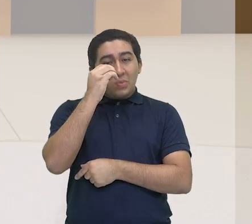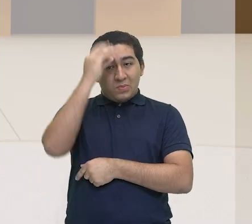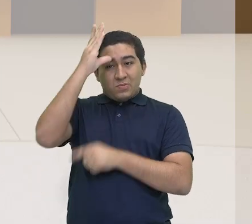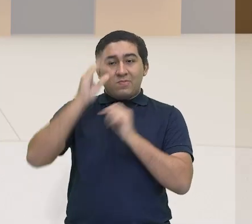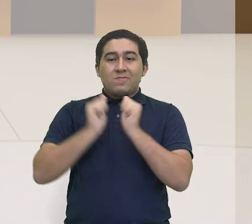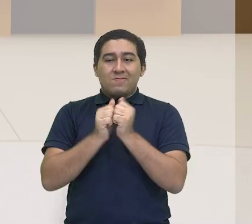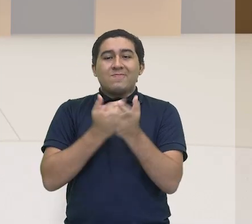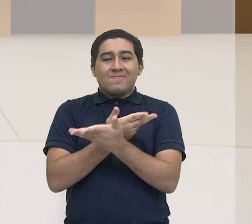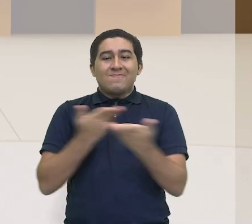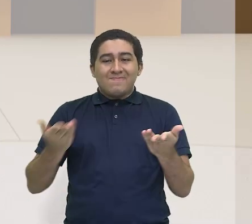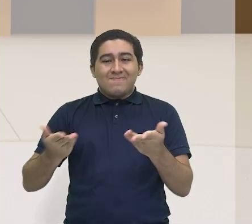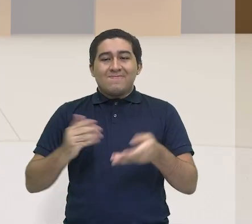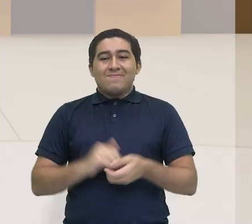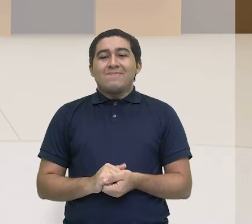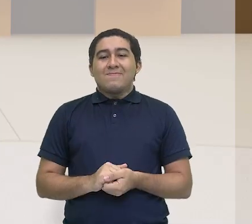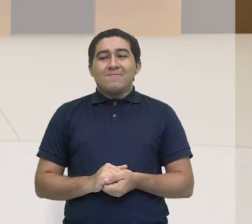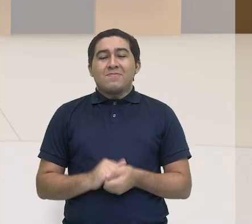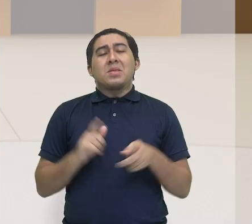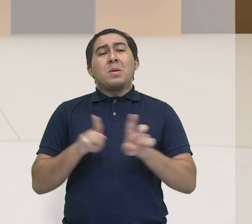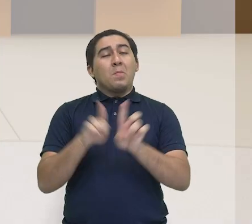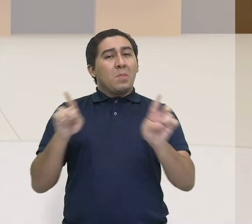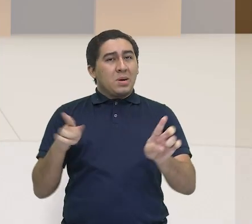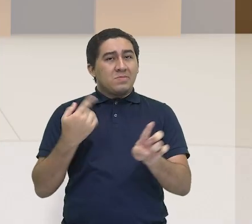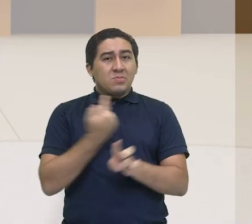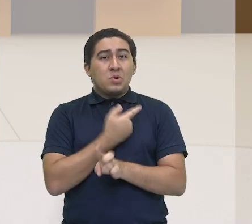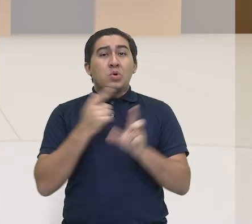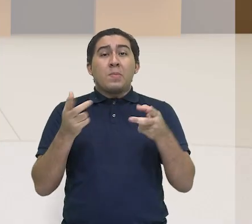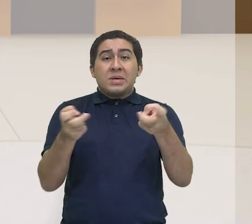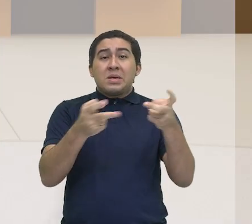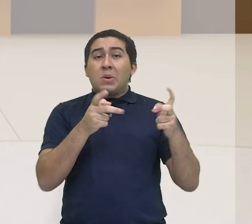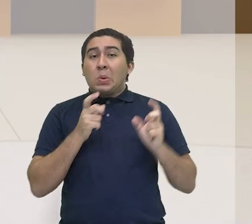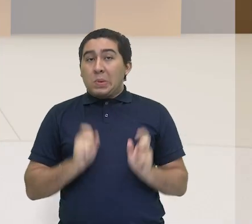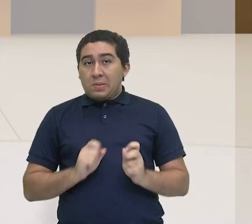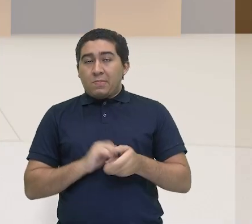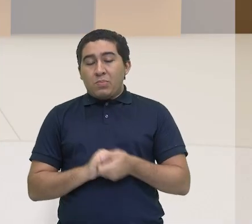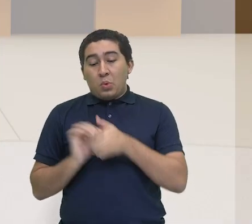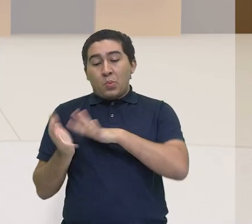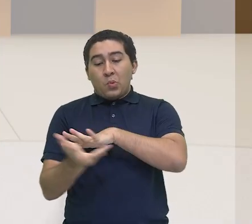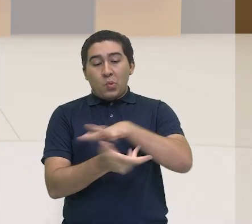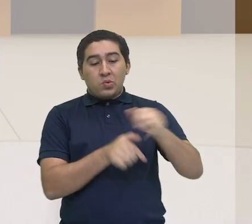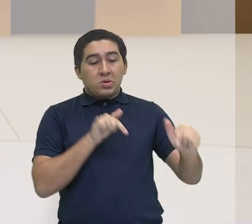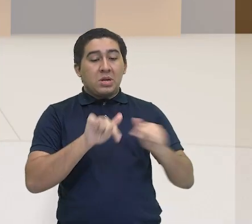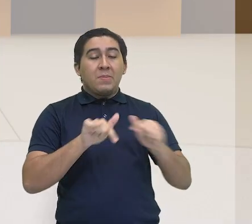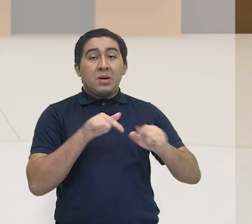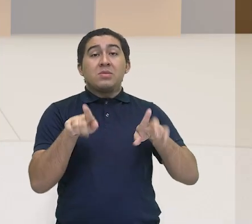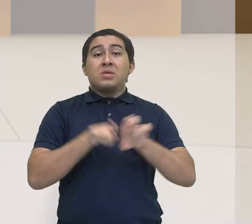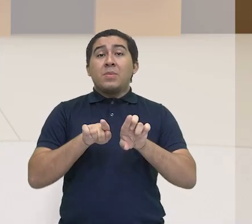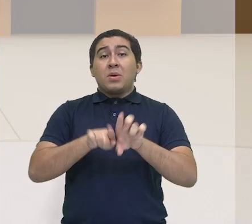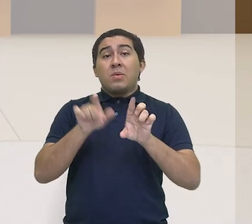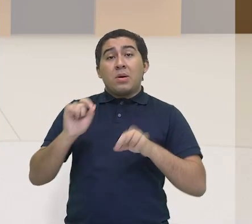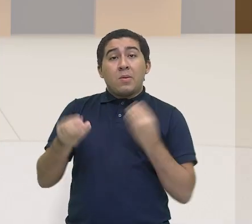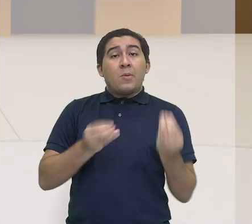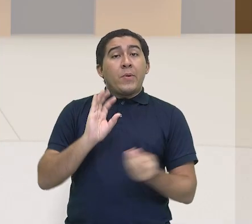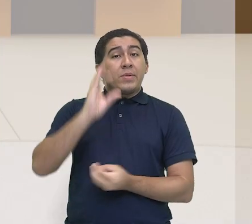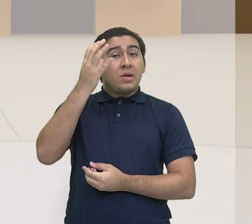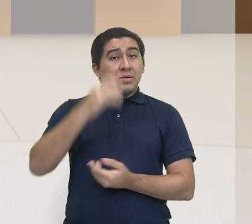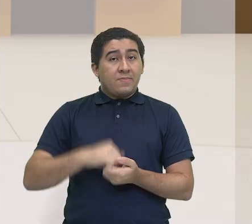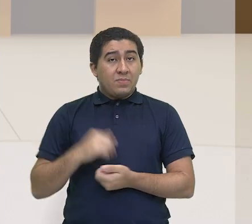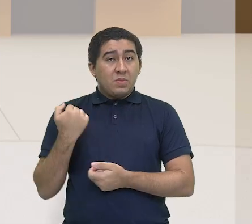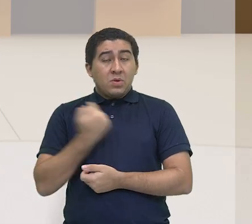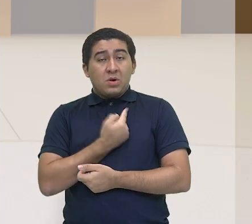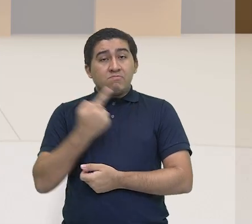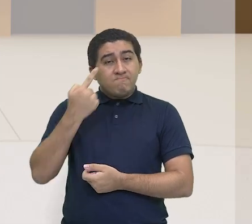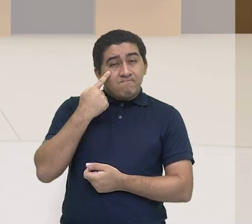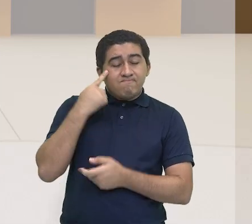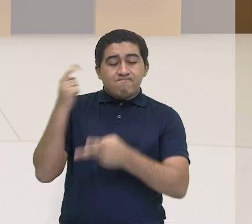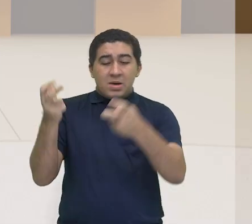com vocês. Mas isso foi para a gente perceber que o mundo do trabalho, ele também é feito daquilo que a gente chama